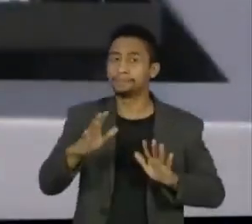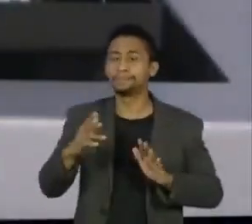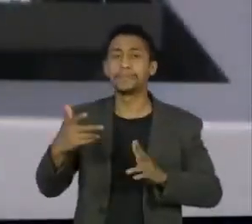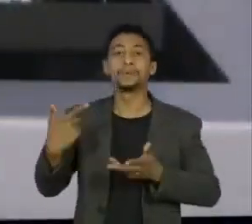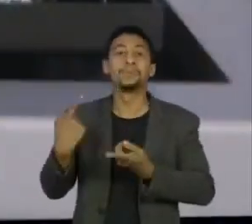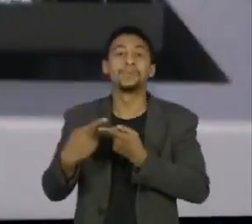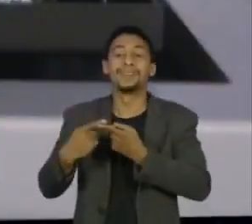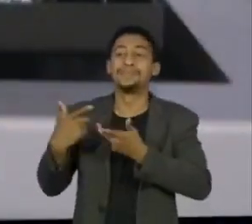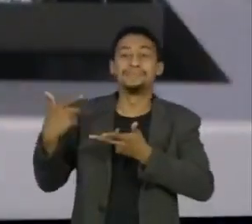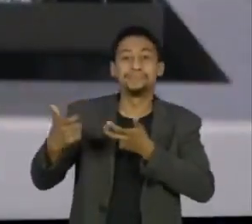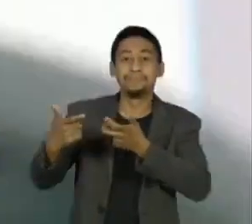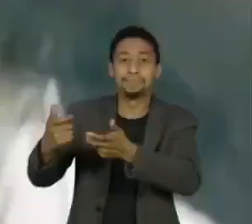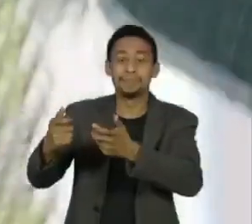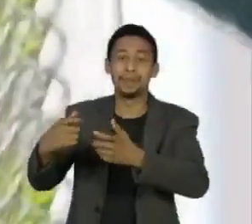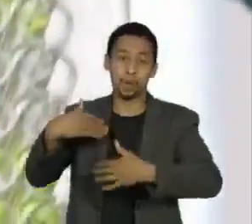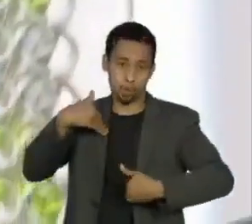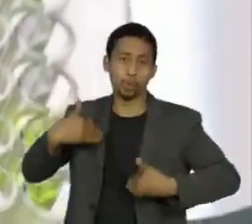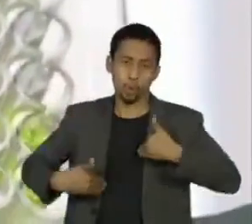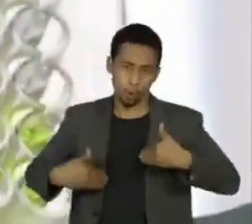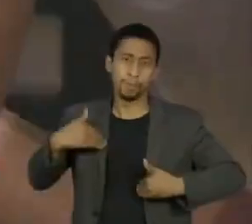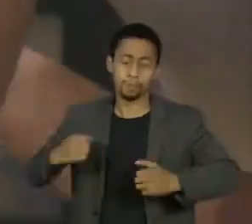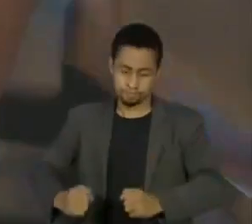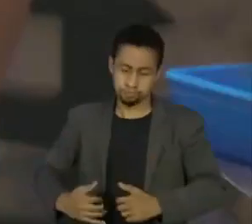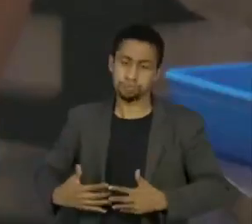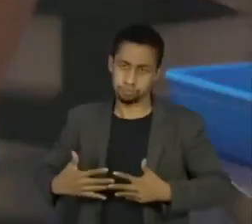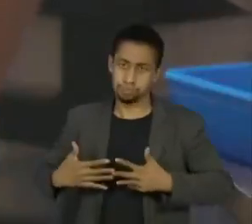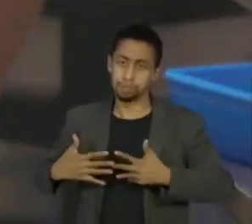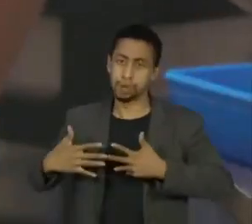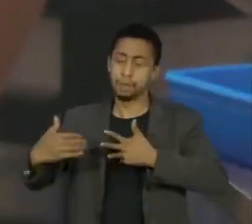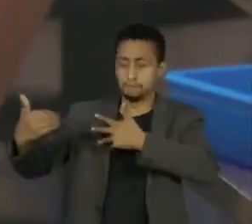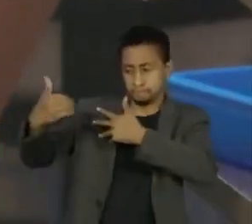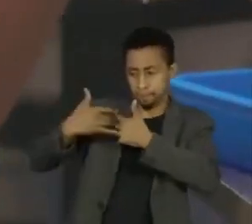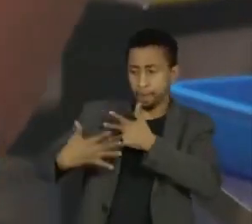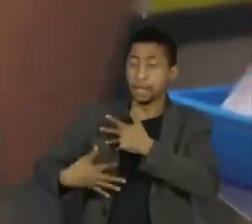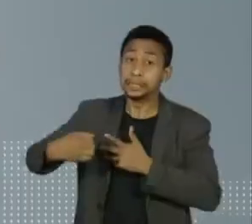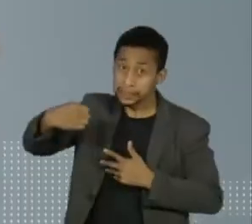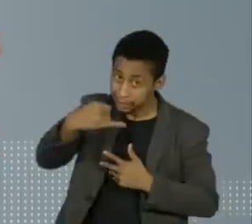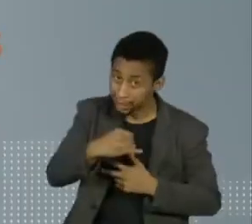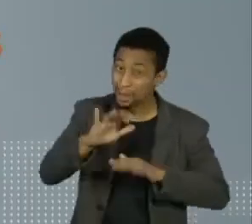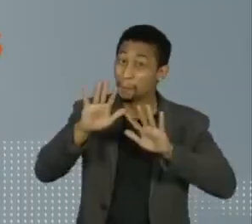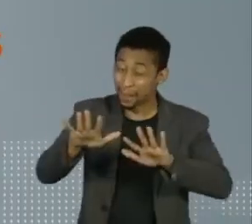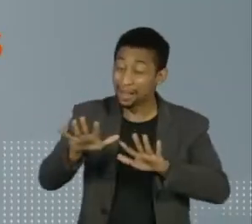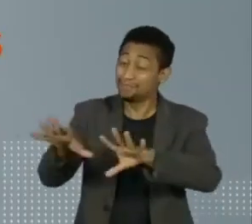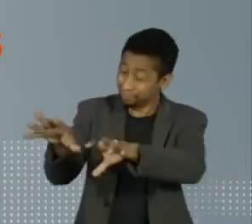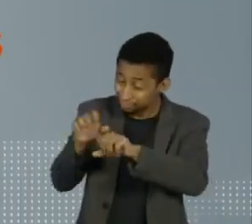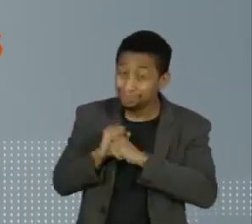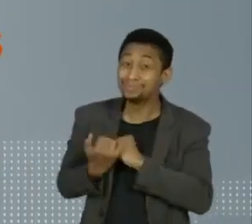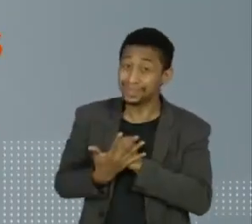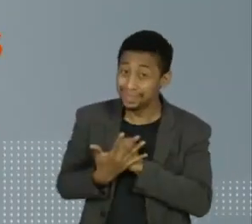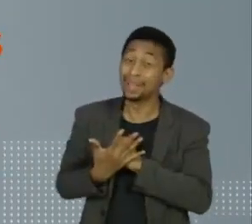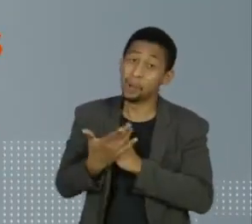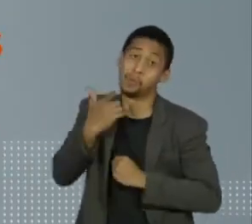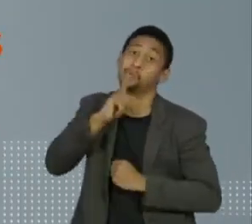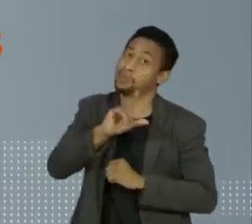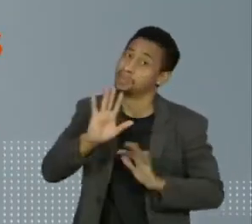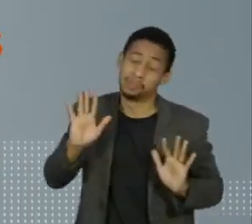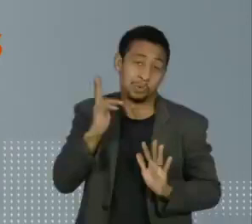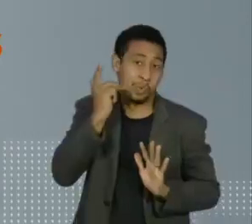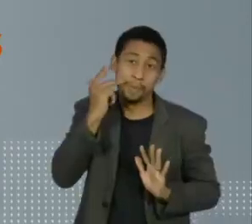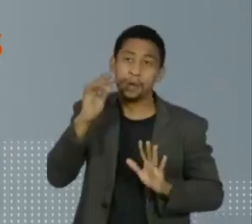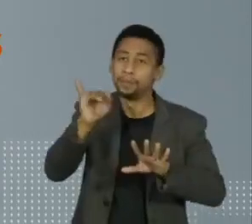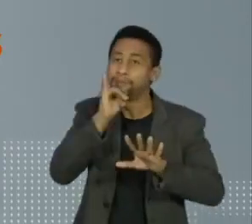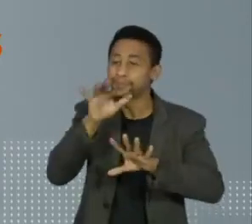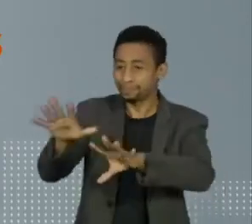vacinas imunizam o corpo contra a Covid-19, mas não contra o coronavírus. Ou seja, elas impedem que o vírus